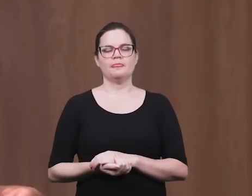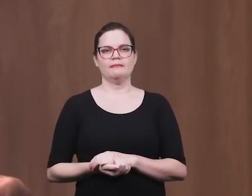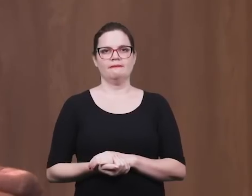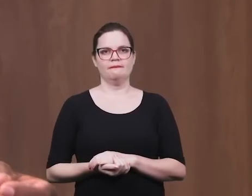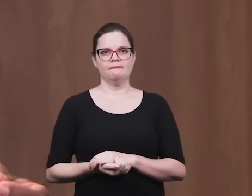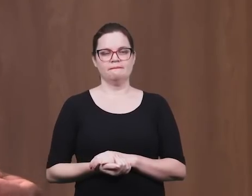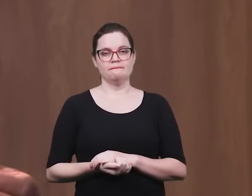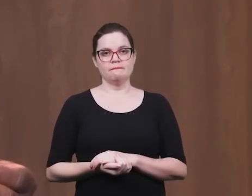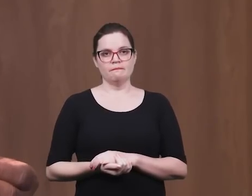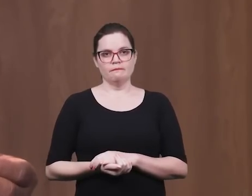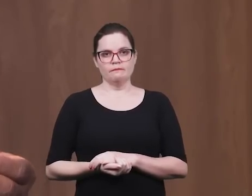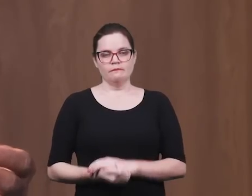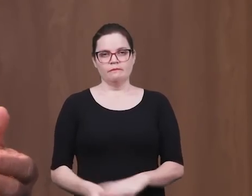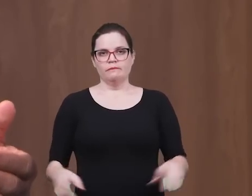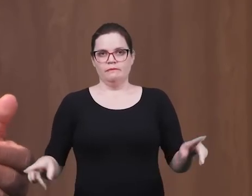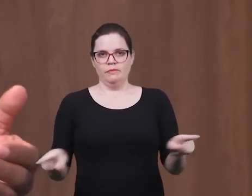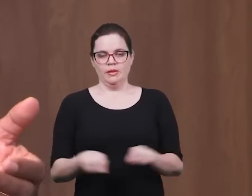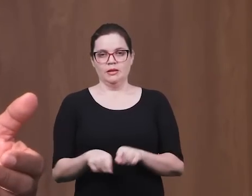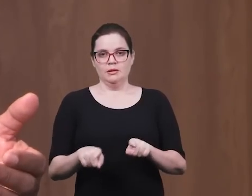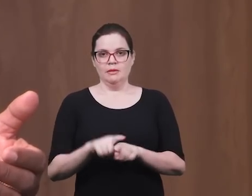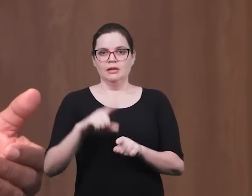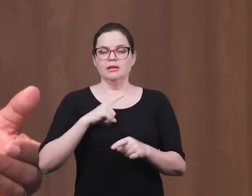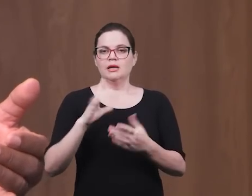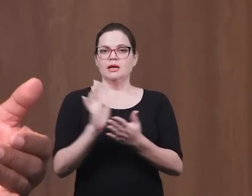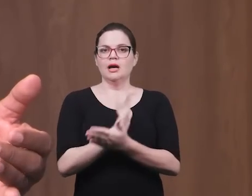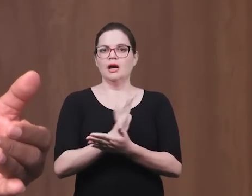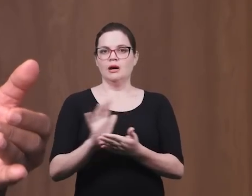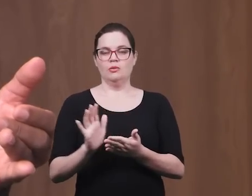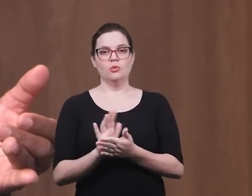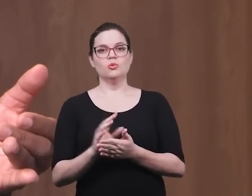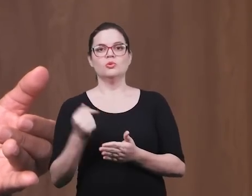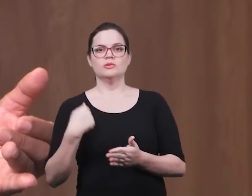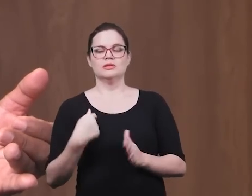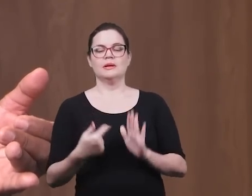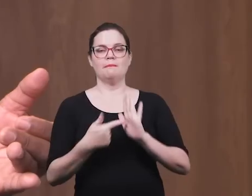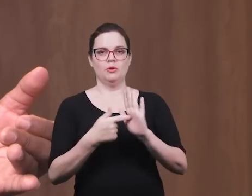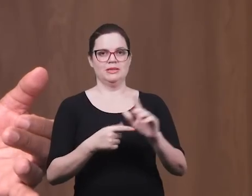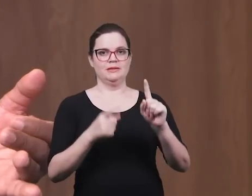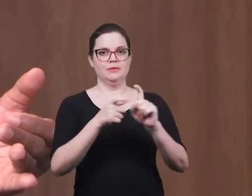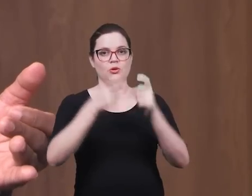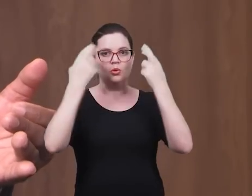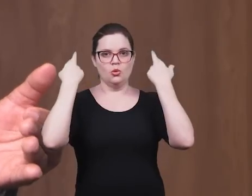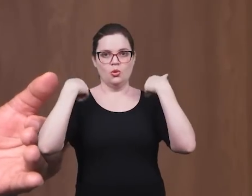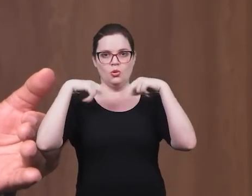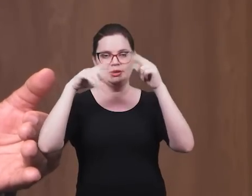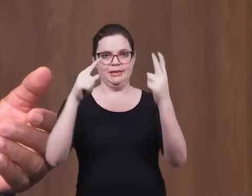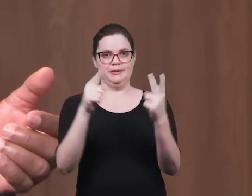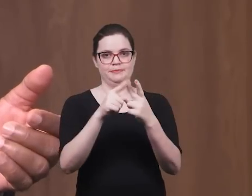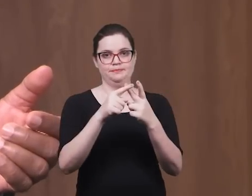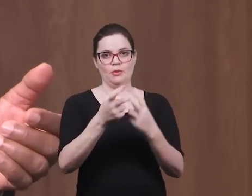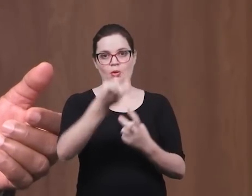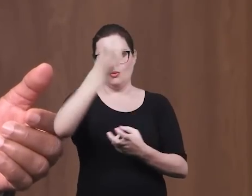uma figura aqui apresenta o cordeiro ou o cabrito ou uma das cabras,